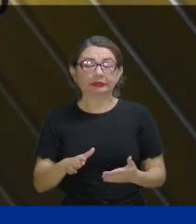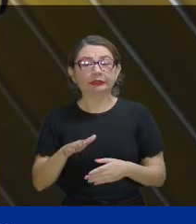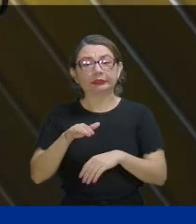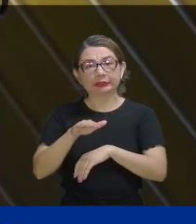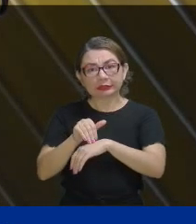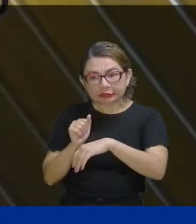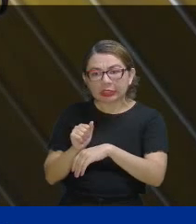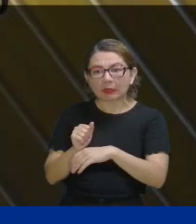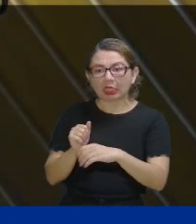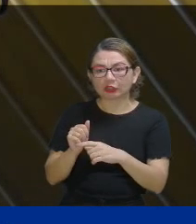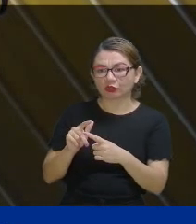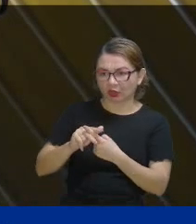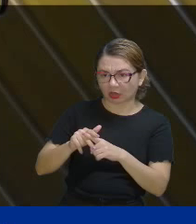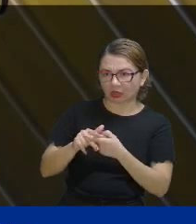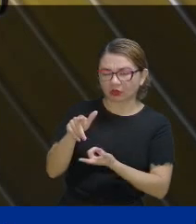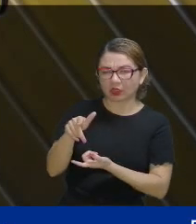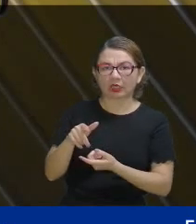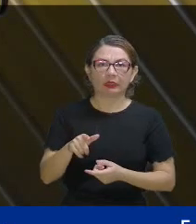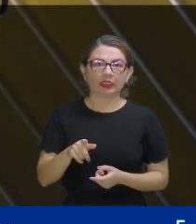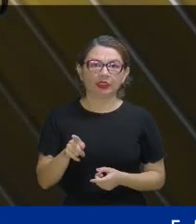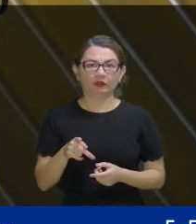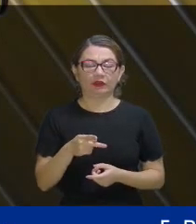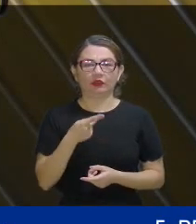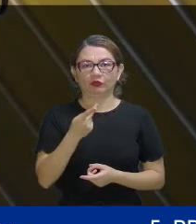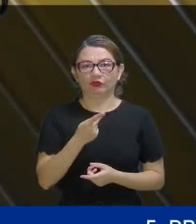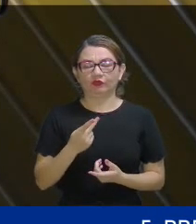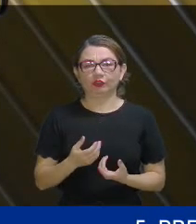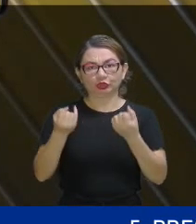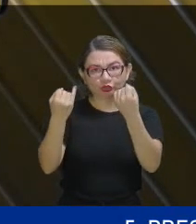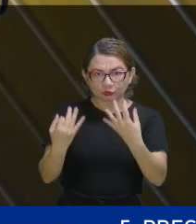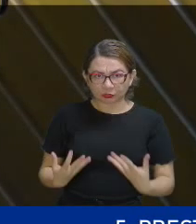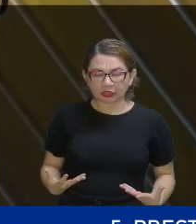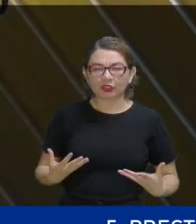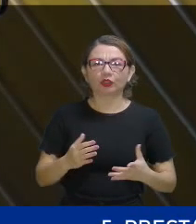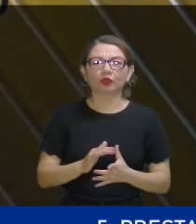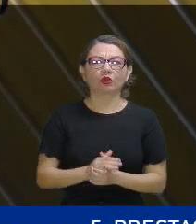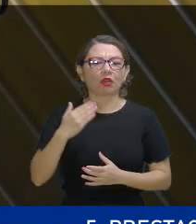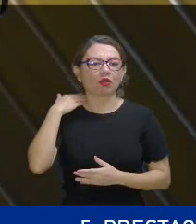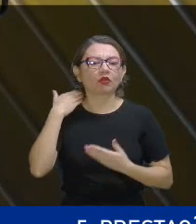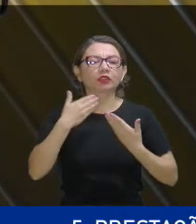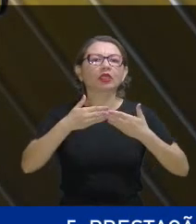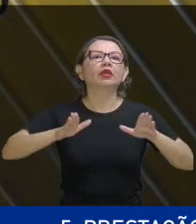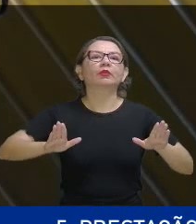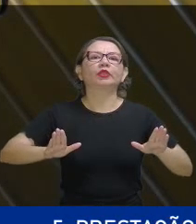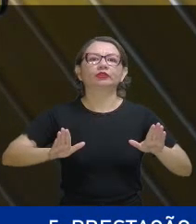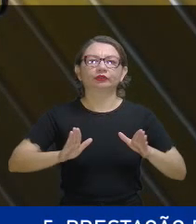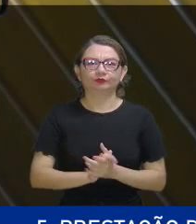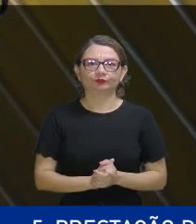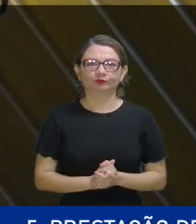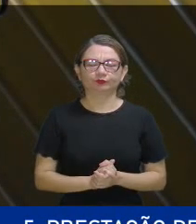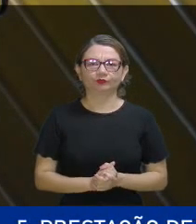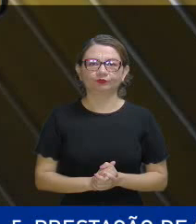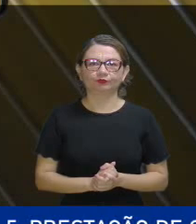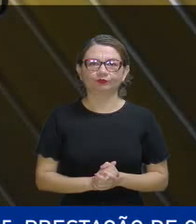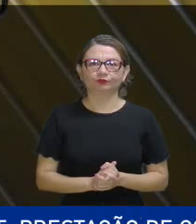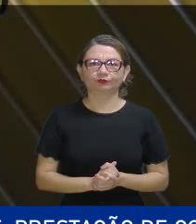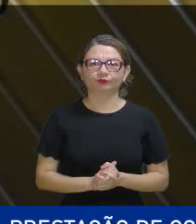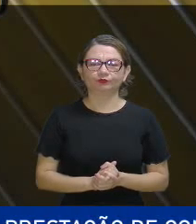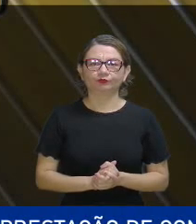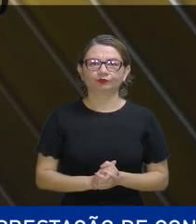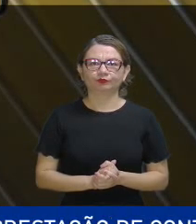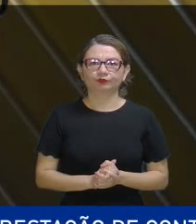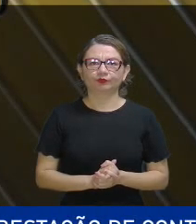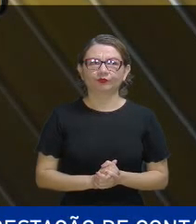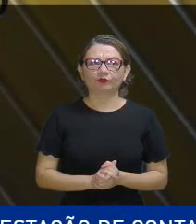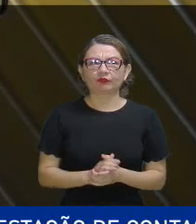partido informou que procedeu à abertura da conta, outros recursos, abro aspas, outros recursos, fecho